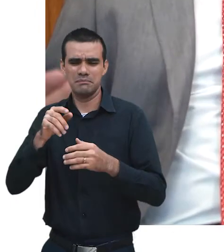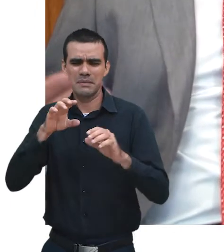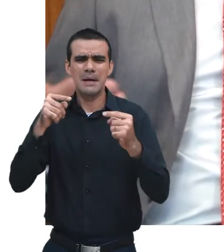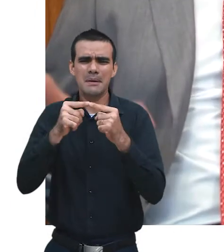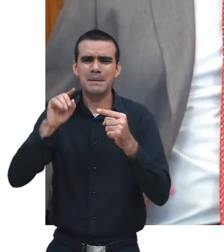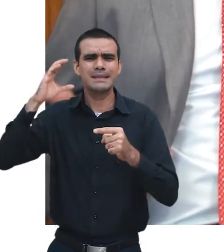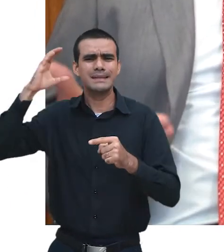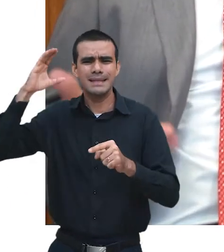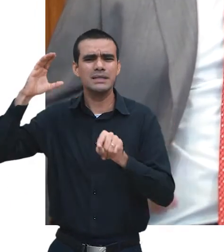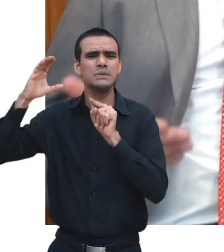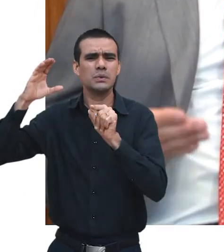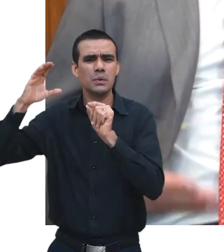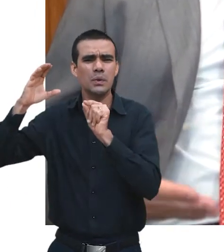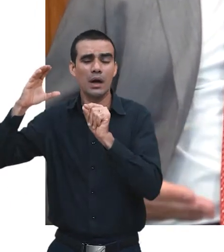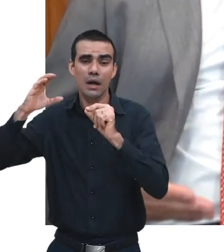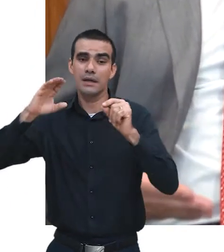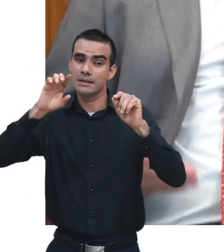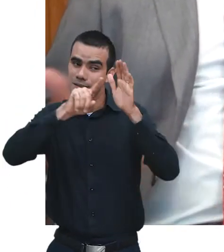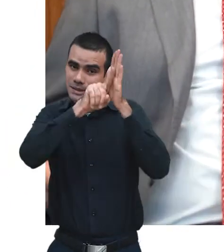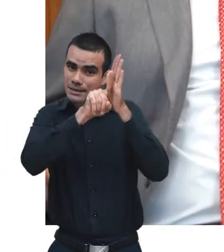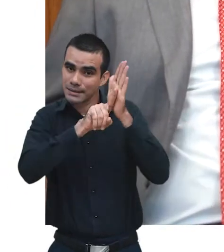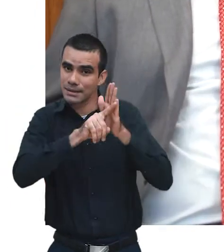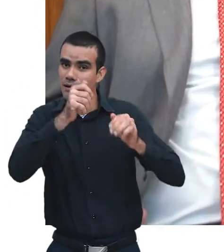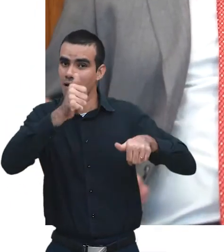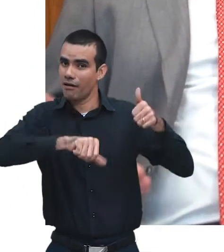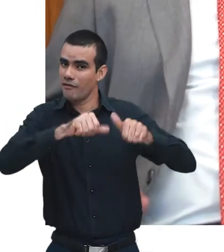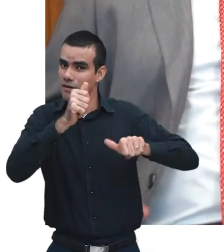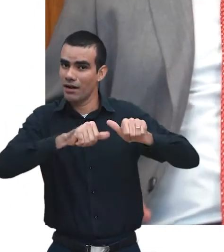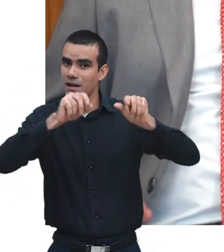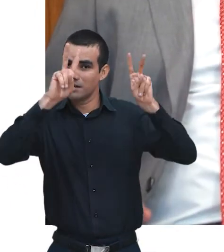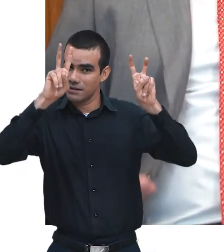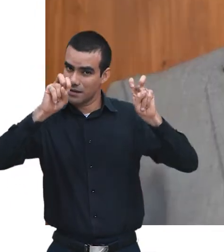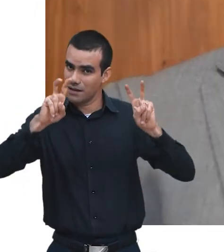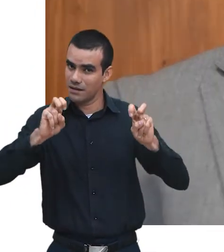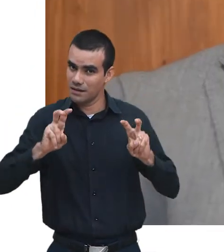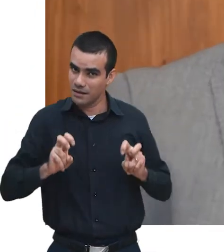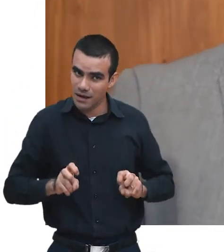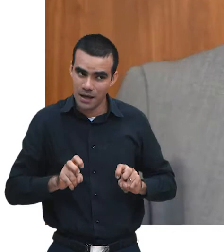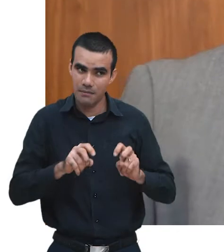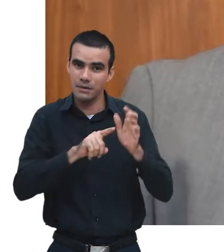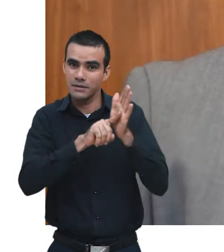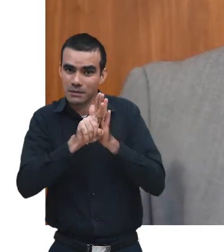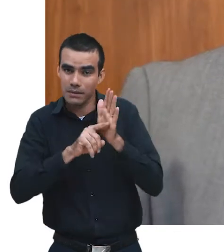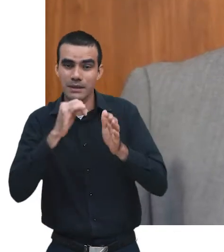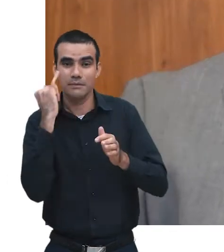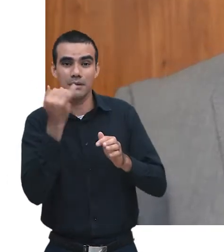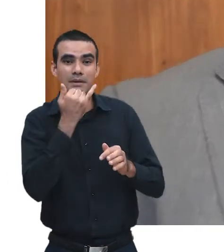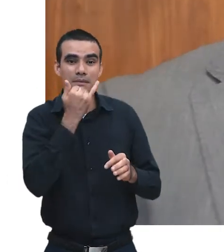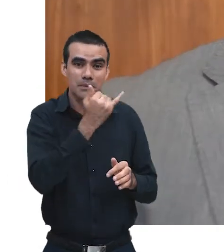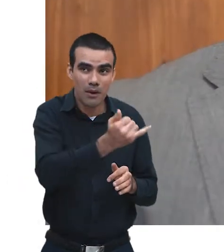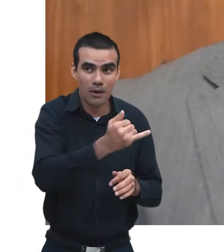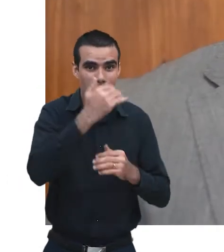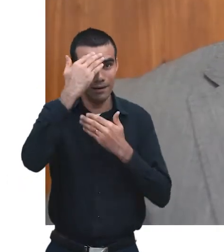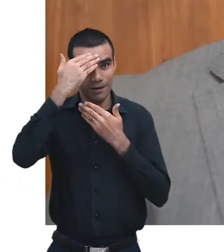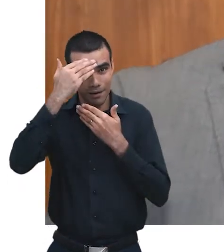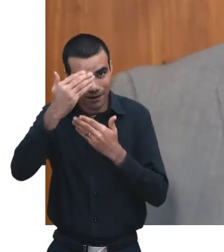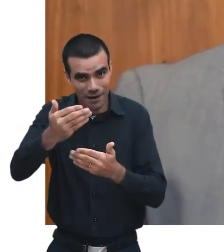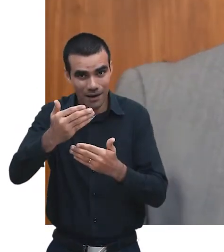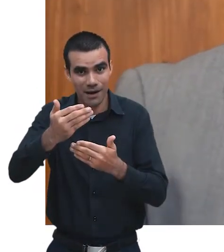ciência? É passível de ser avaliado na ciência por meio de questionários, disposição ao perdão,